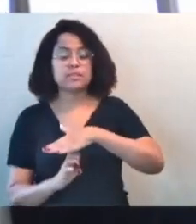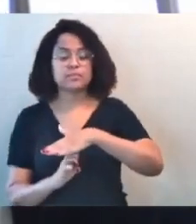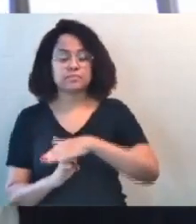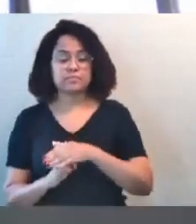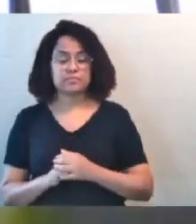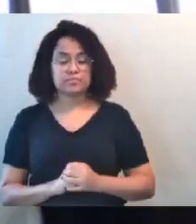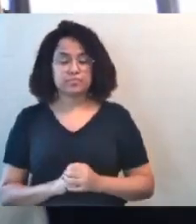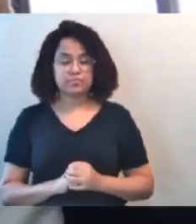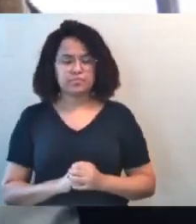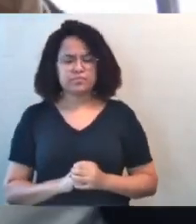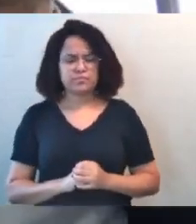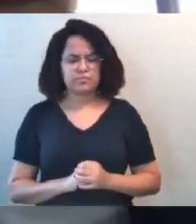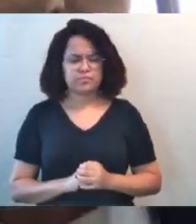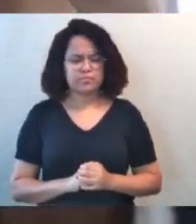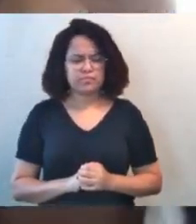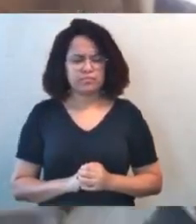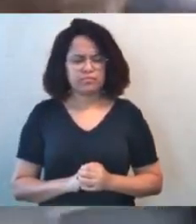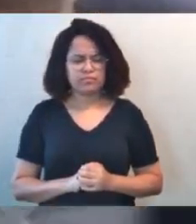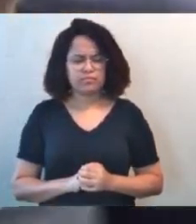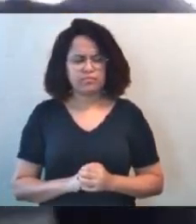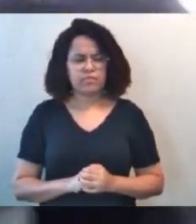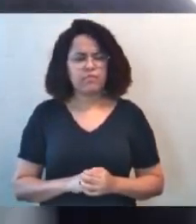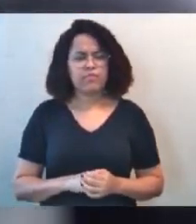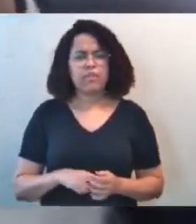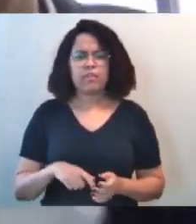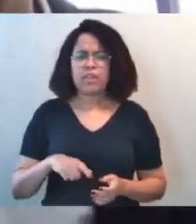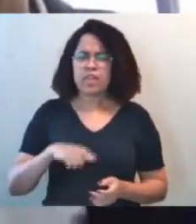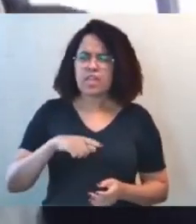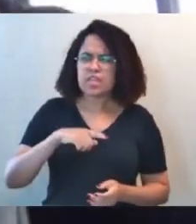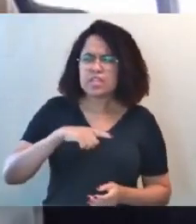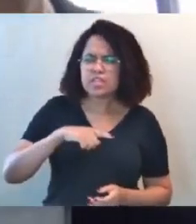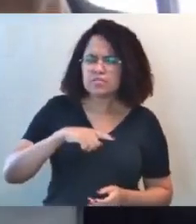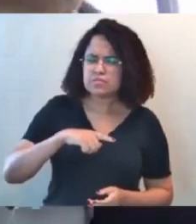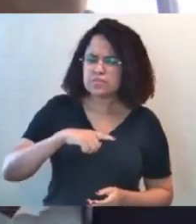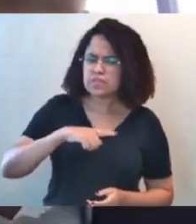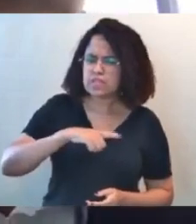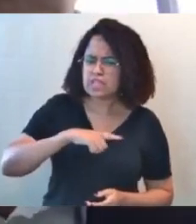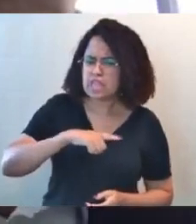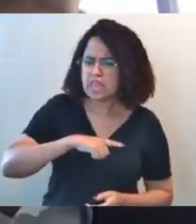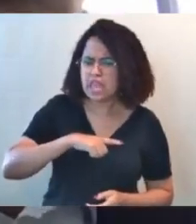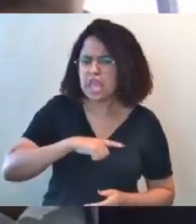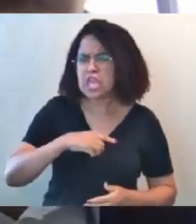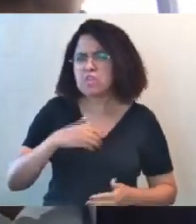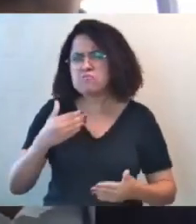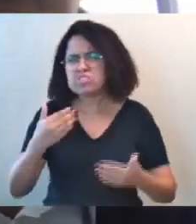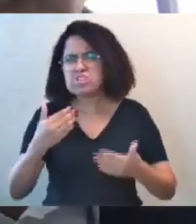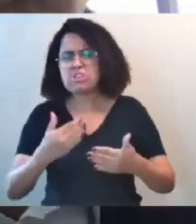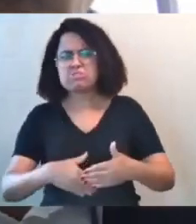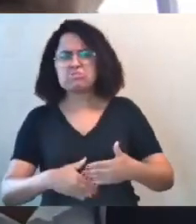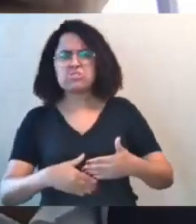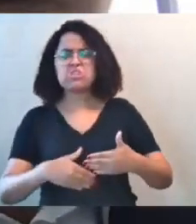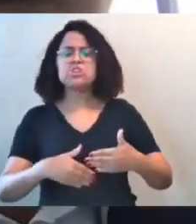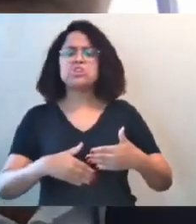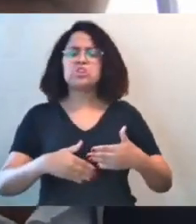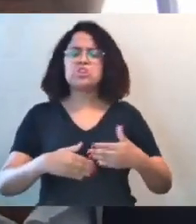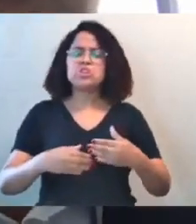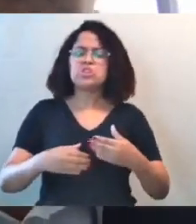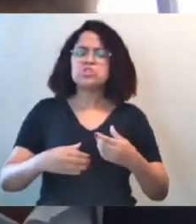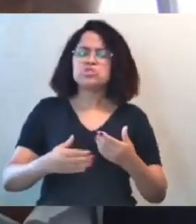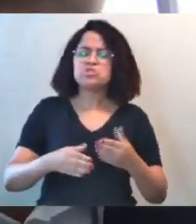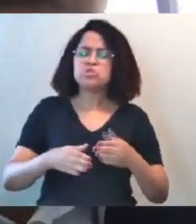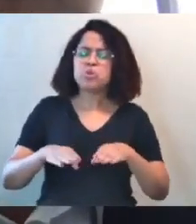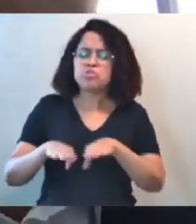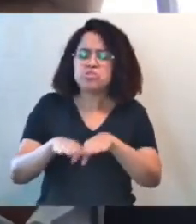Haverá um exercício de equilíbrio econômico-financeiro do contrato,